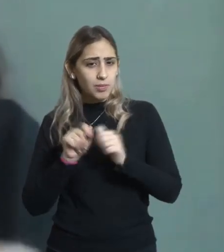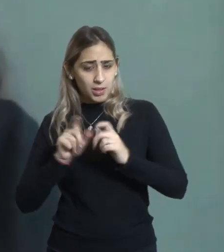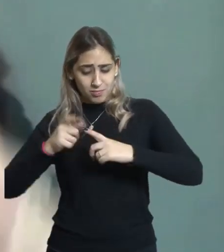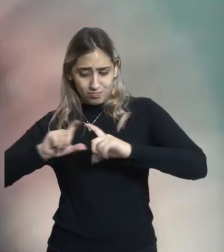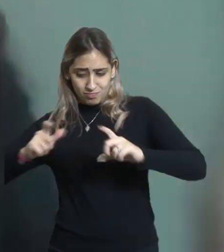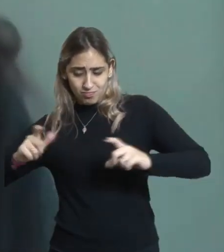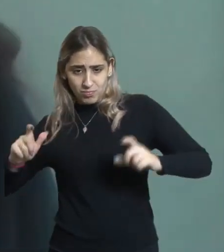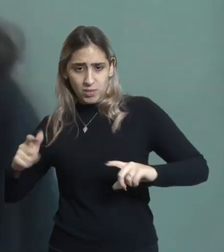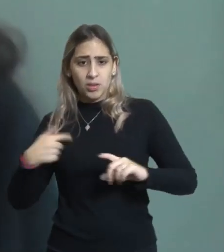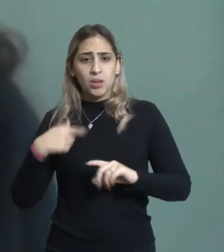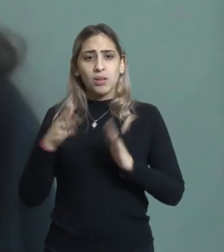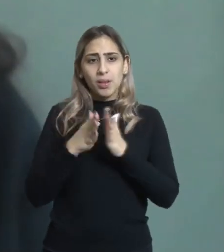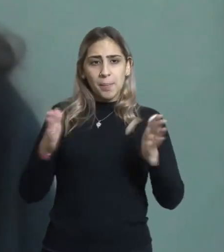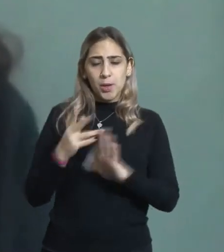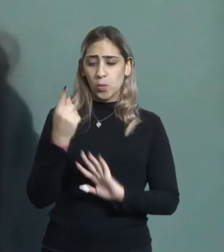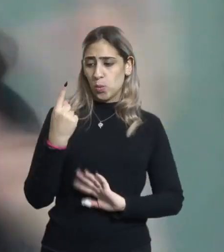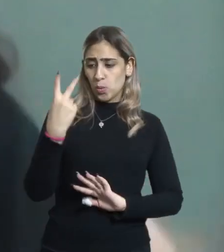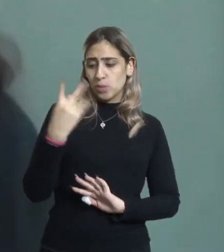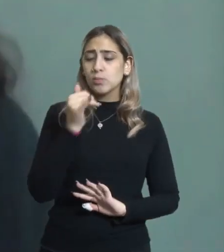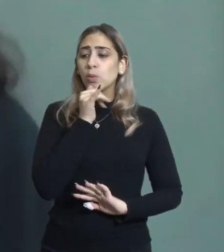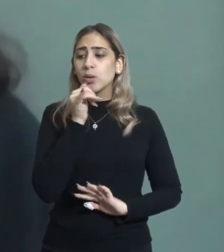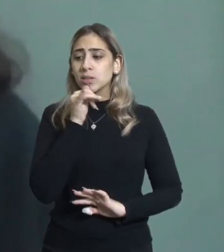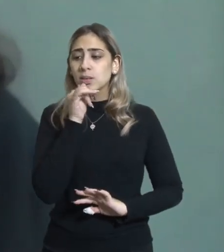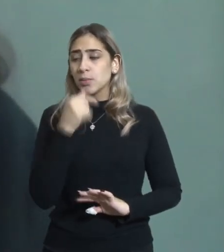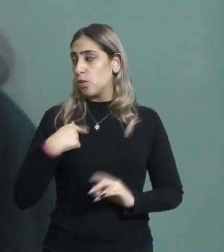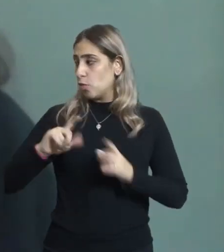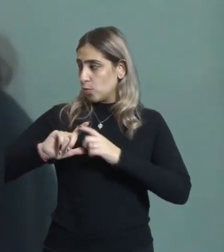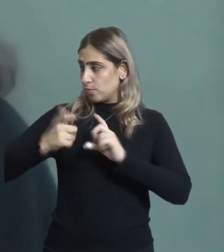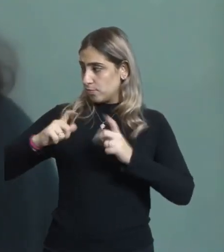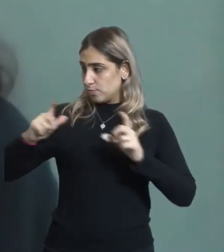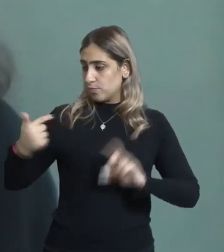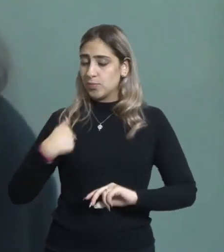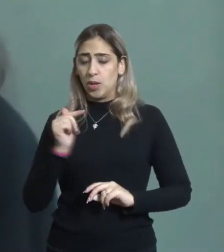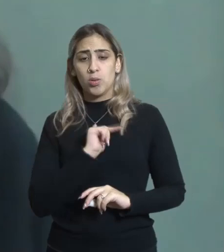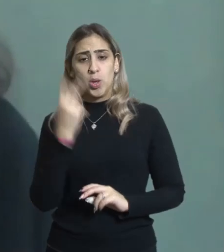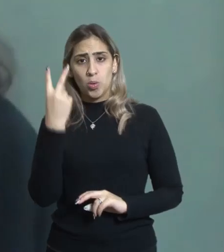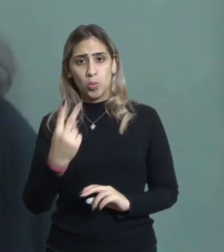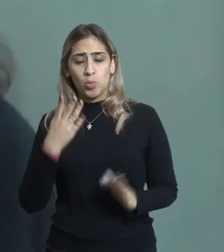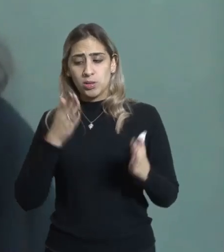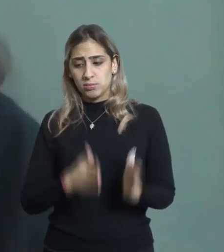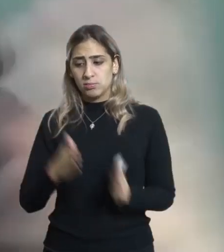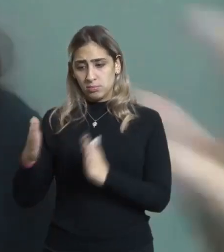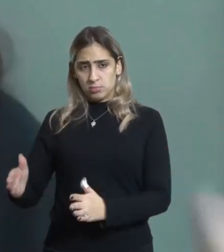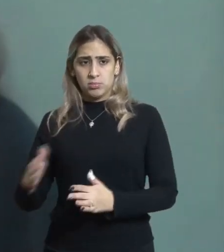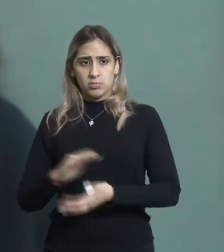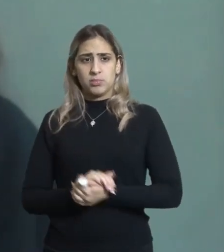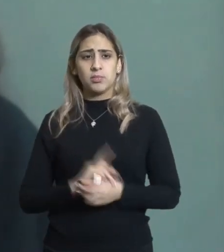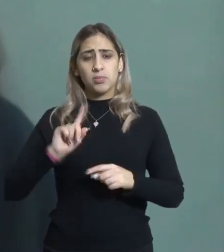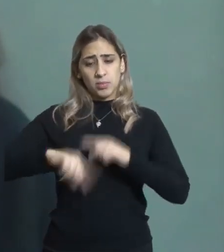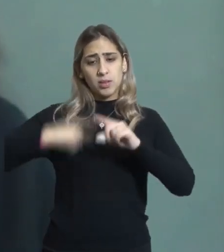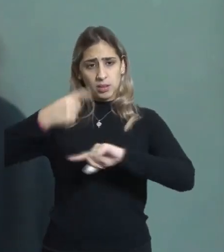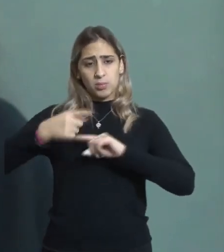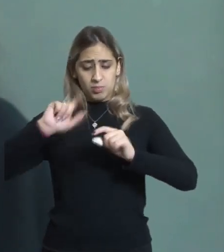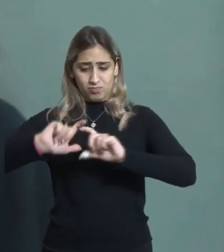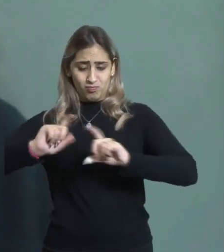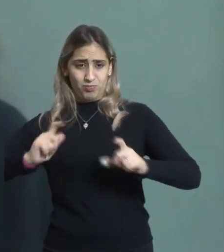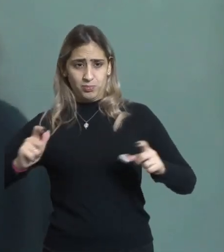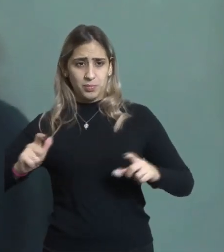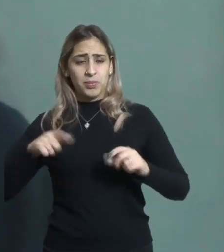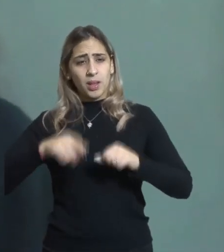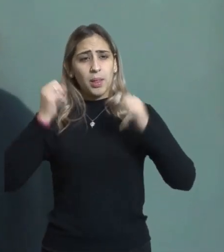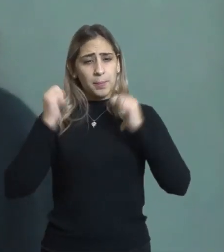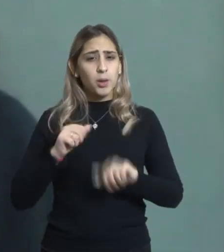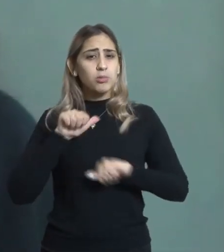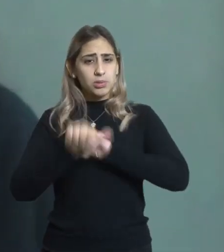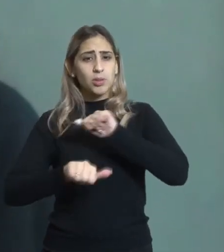Dina falou, tamanho 12, por exemplo, quando eu vou ampliar, eu tenho 2 páginas em tamanho 12, depois dessa ampliação, ela pode